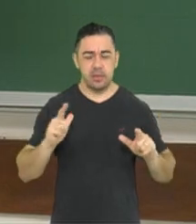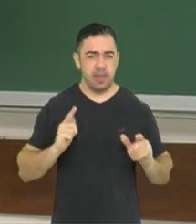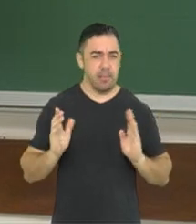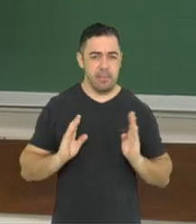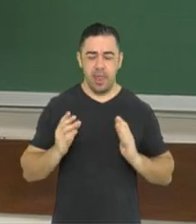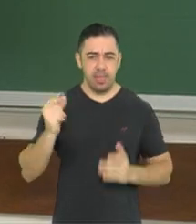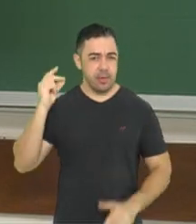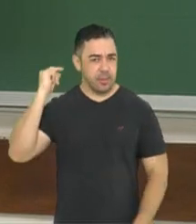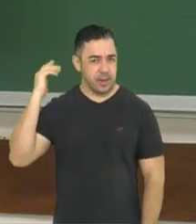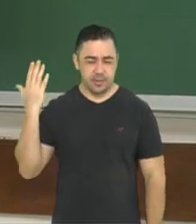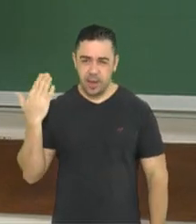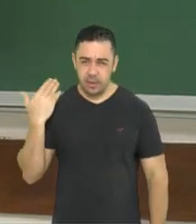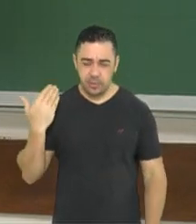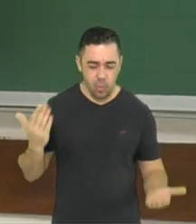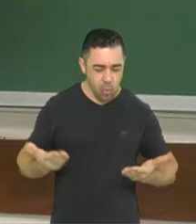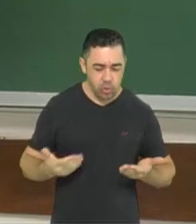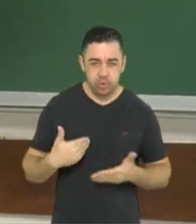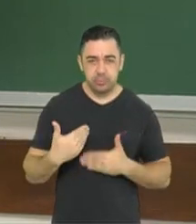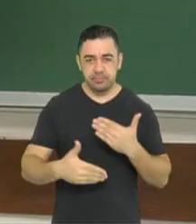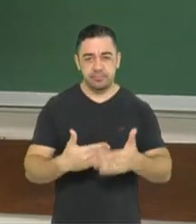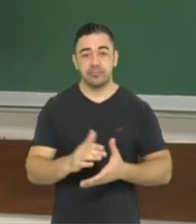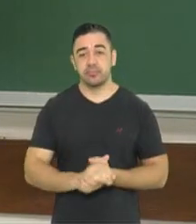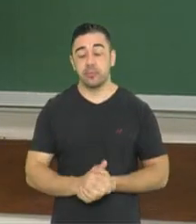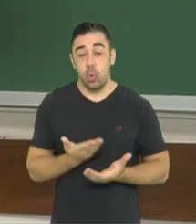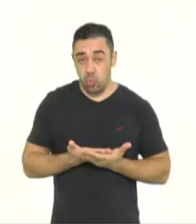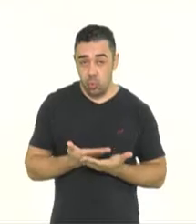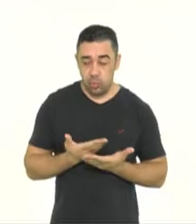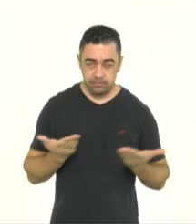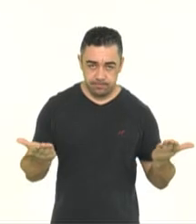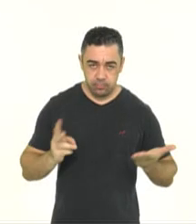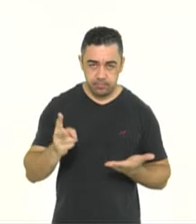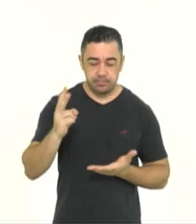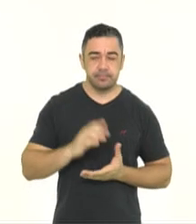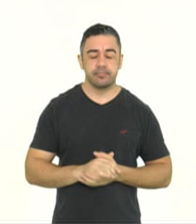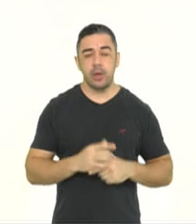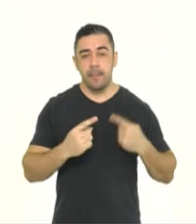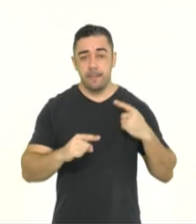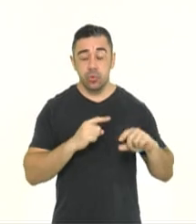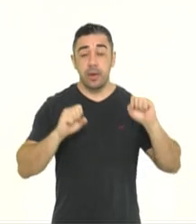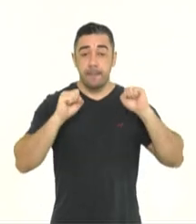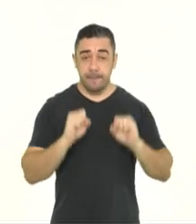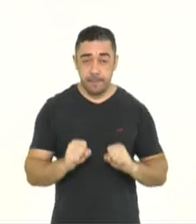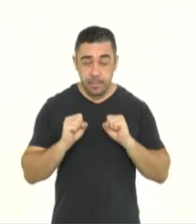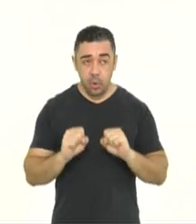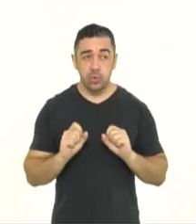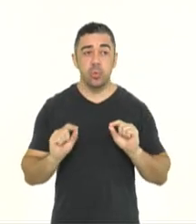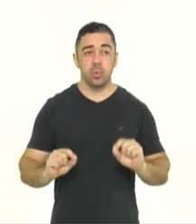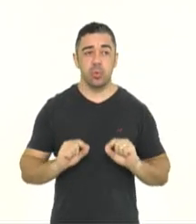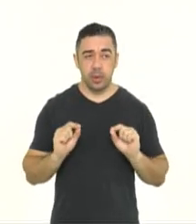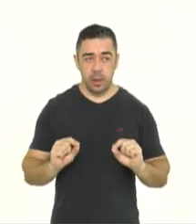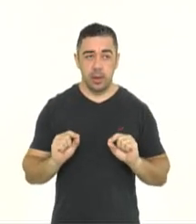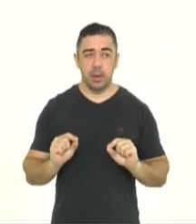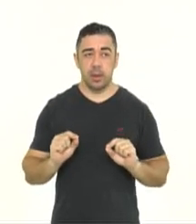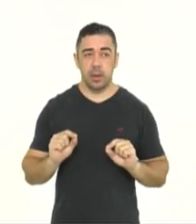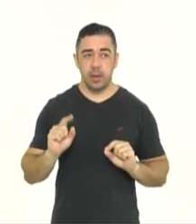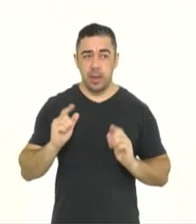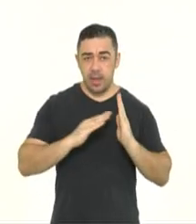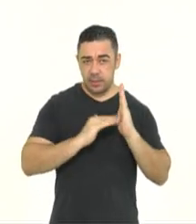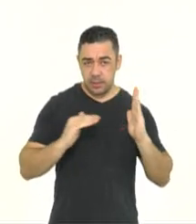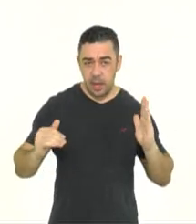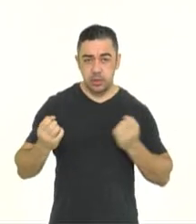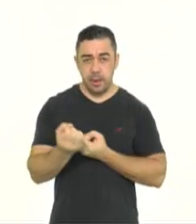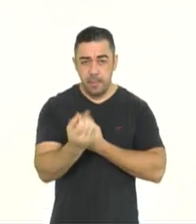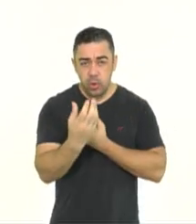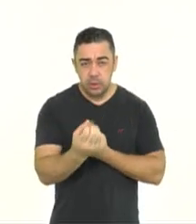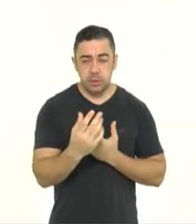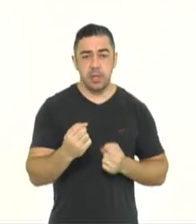épocas diferentes. Continuando a nossa aula, então. A música pode transmitir estética e